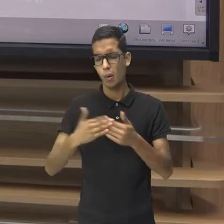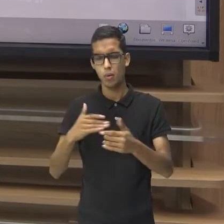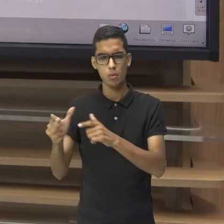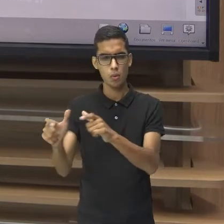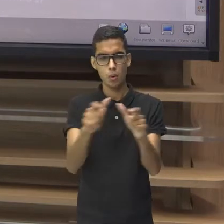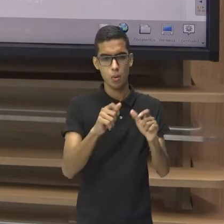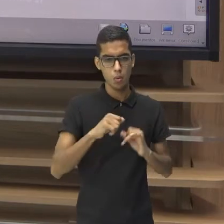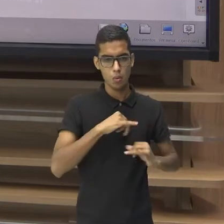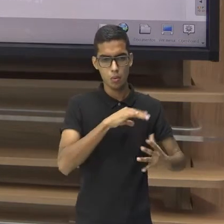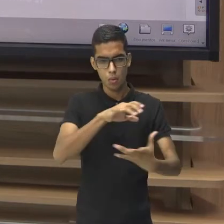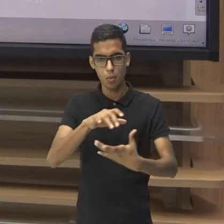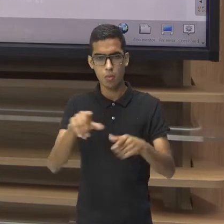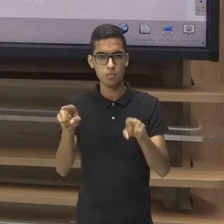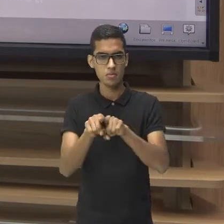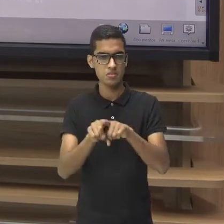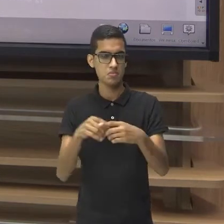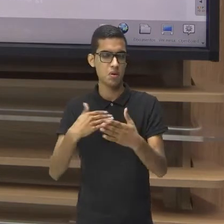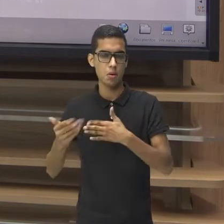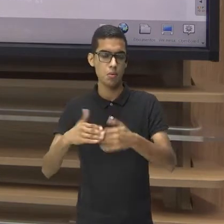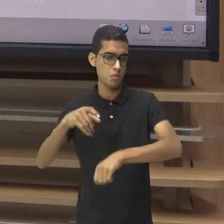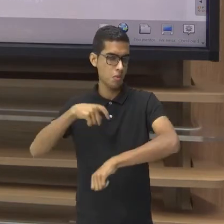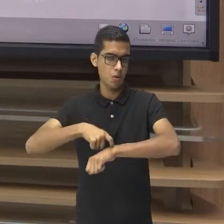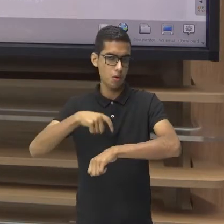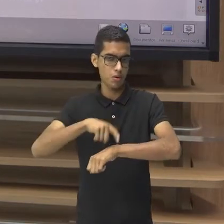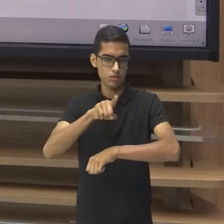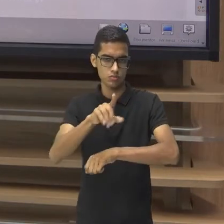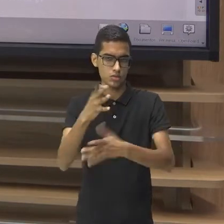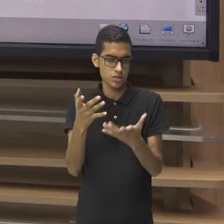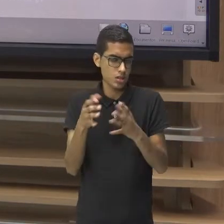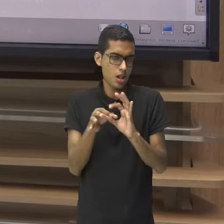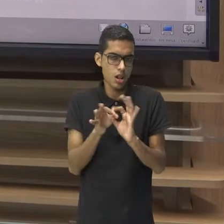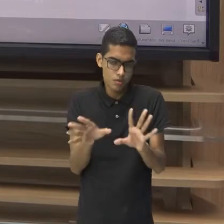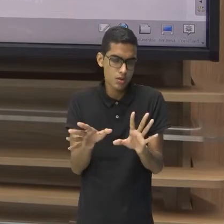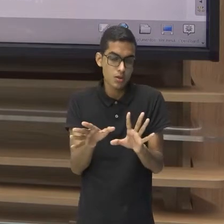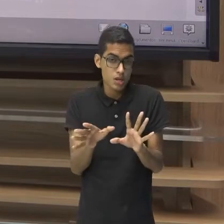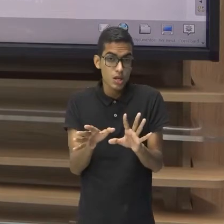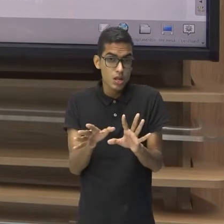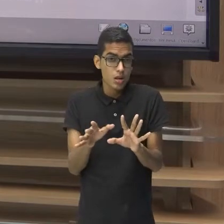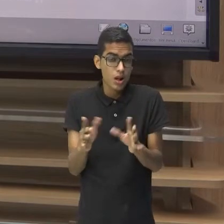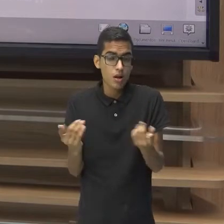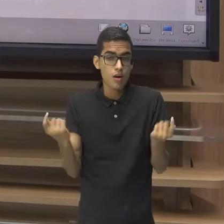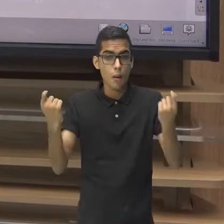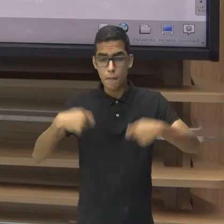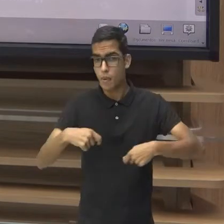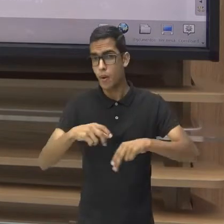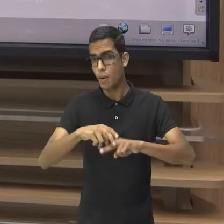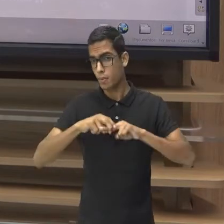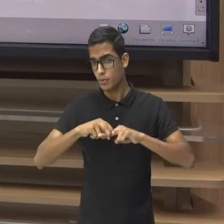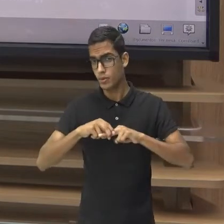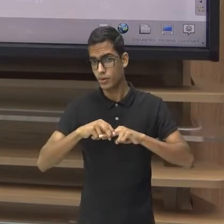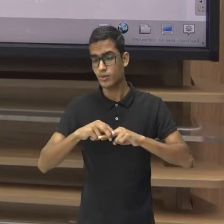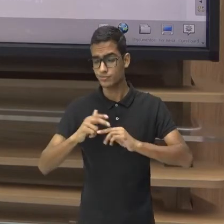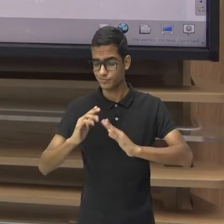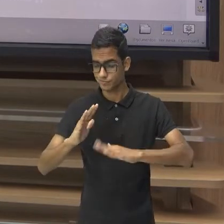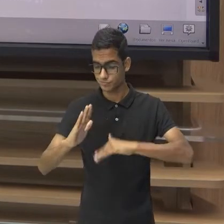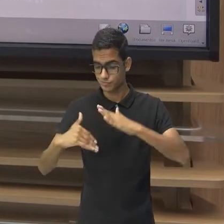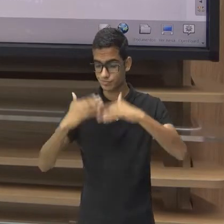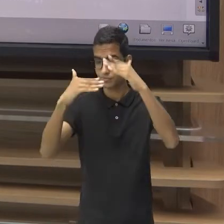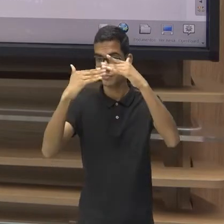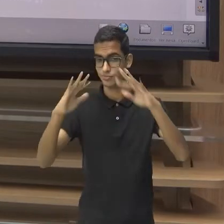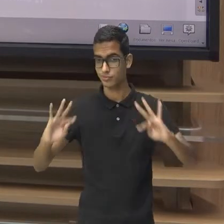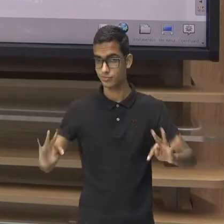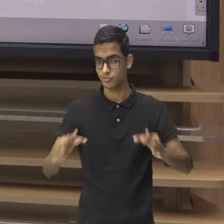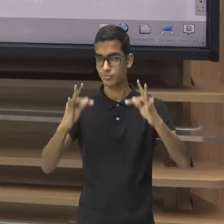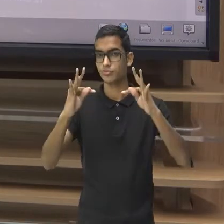e também em qualquer hora que você esteja disponível foi possibilitado pela questão do avanço